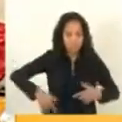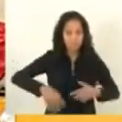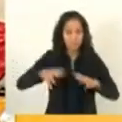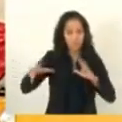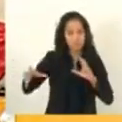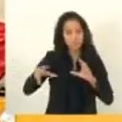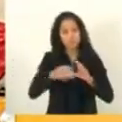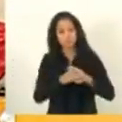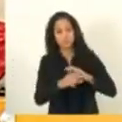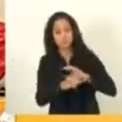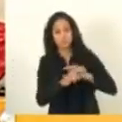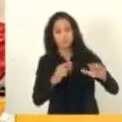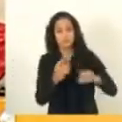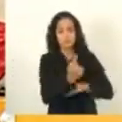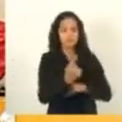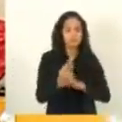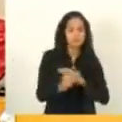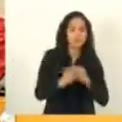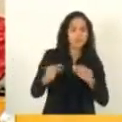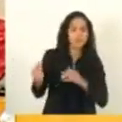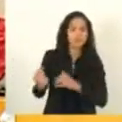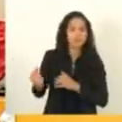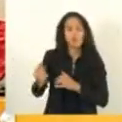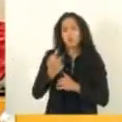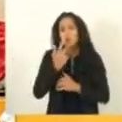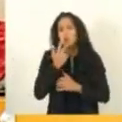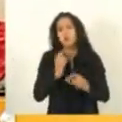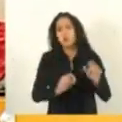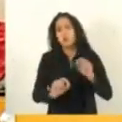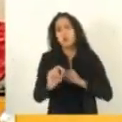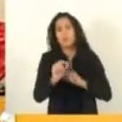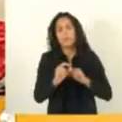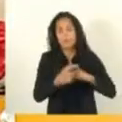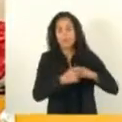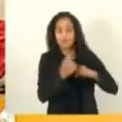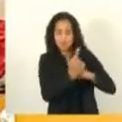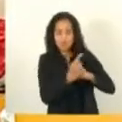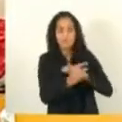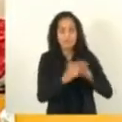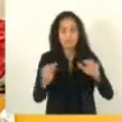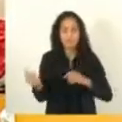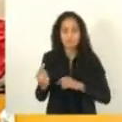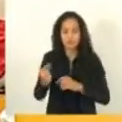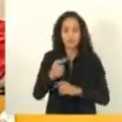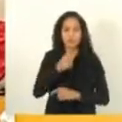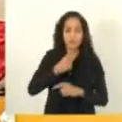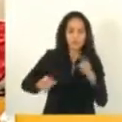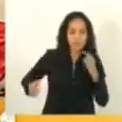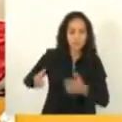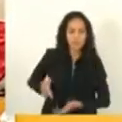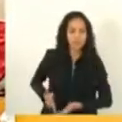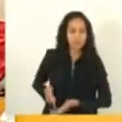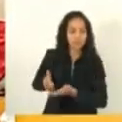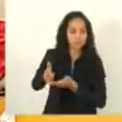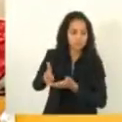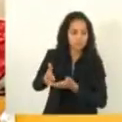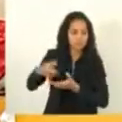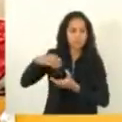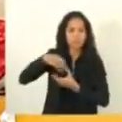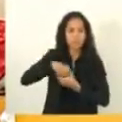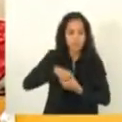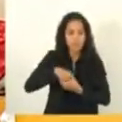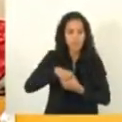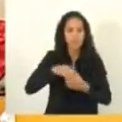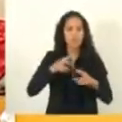artigo 1, parágrafo 1º, o seguinte: fica proibido o porte e o uso de armas de fogo nas dependências